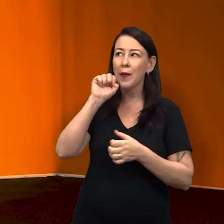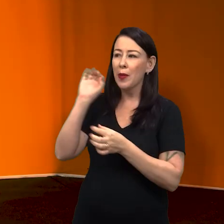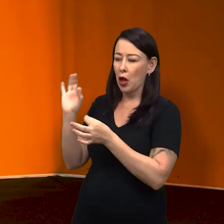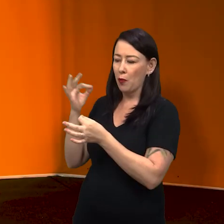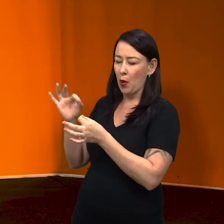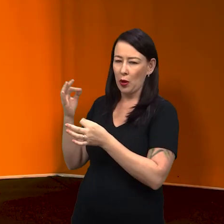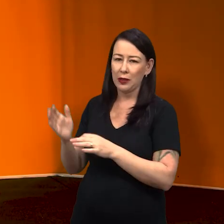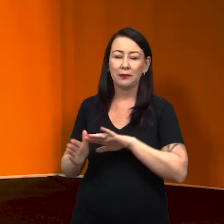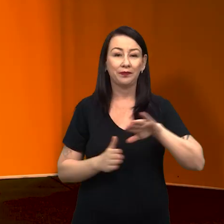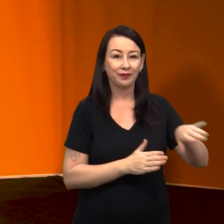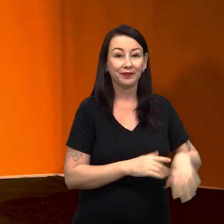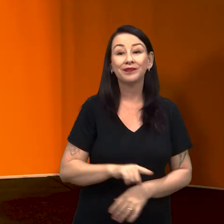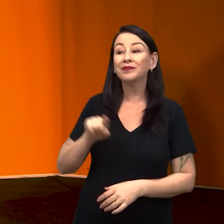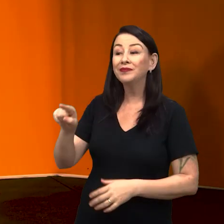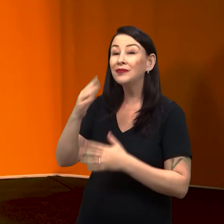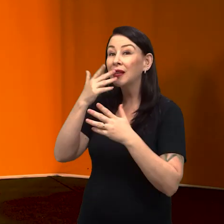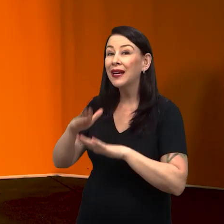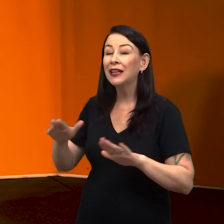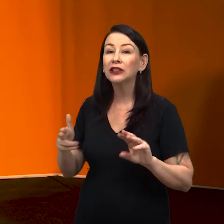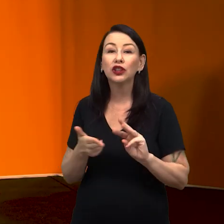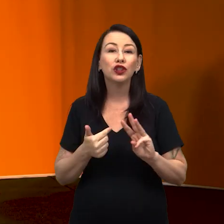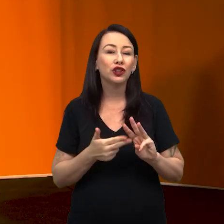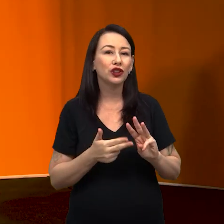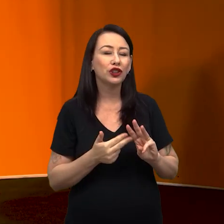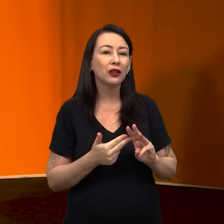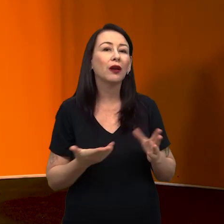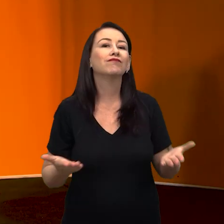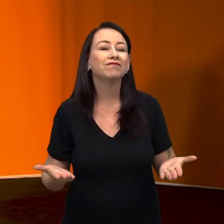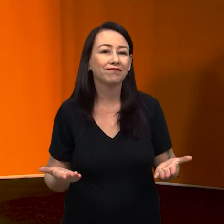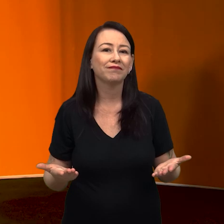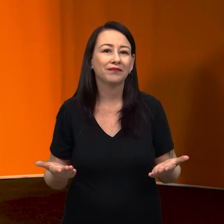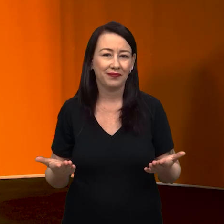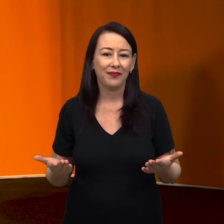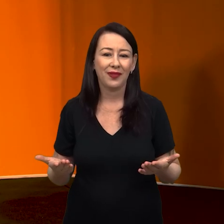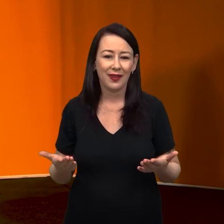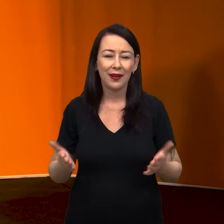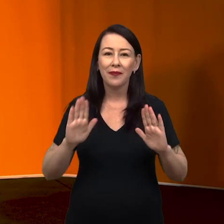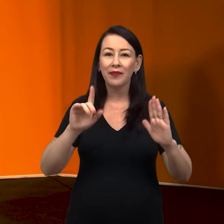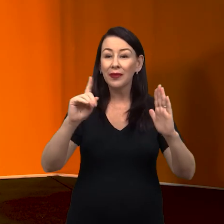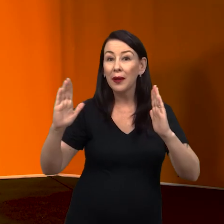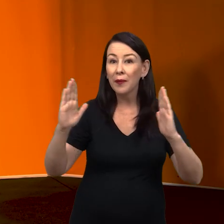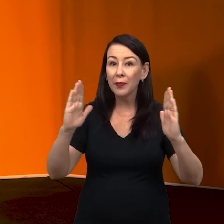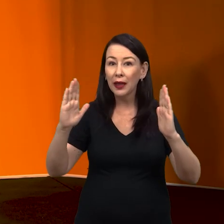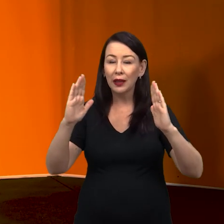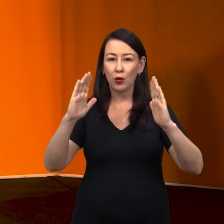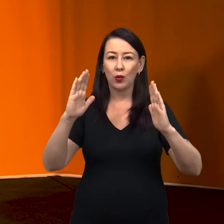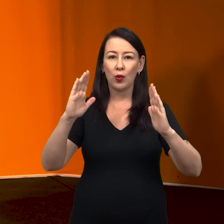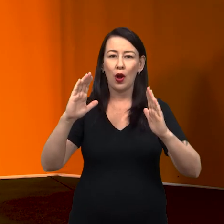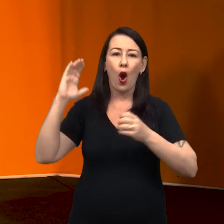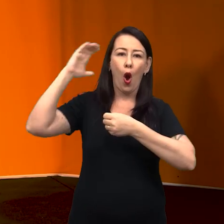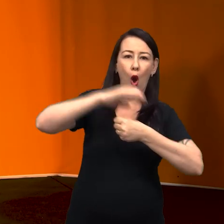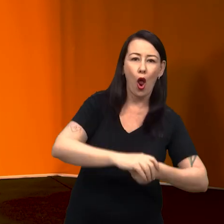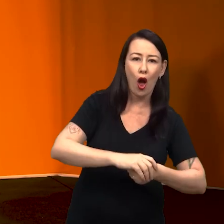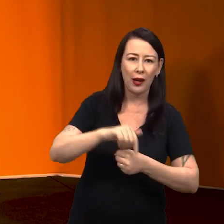crianças indígenas da mesma forma. Quais são os registros do período colonial que a gente tem dessa